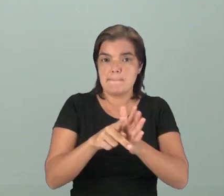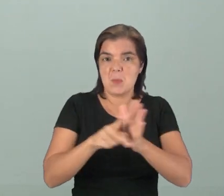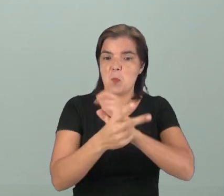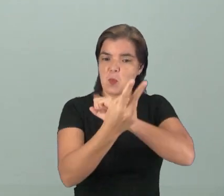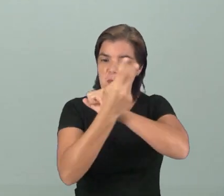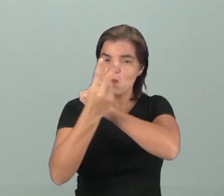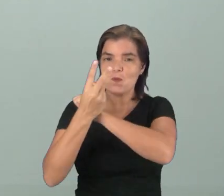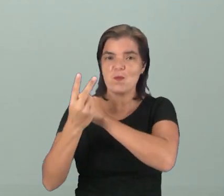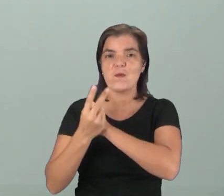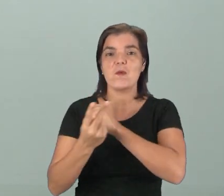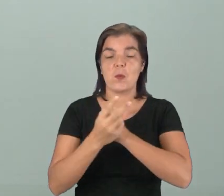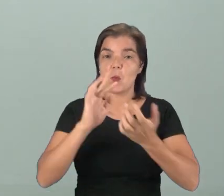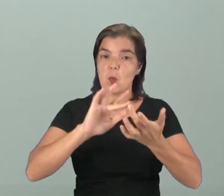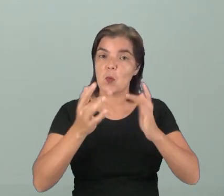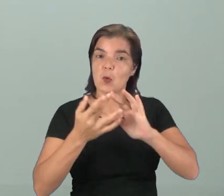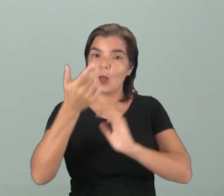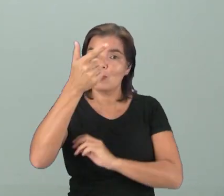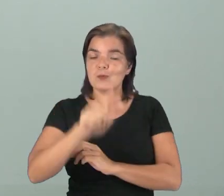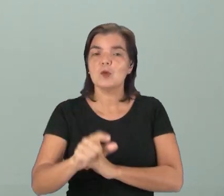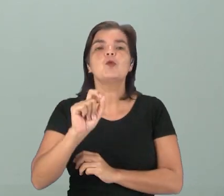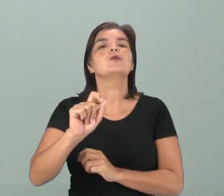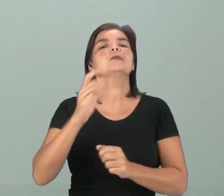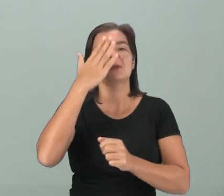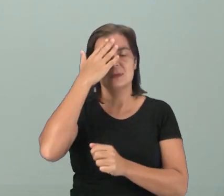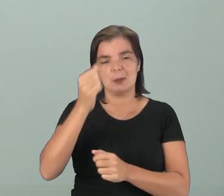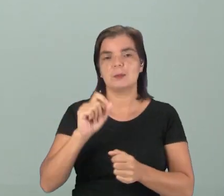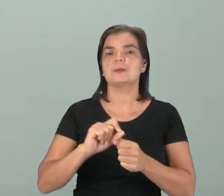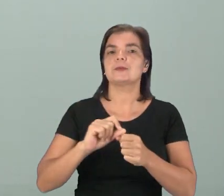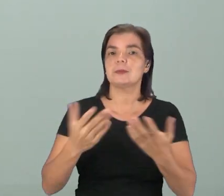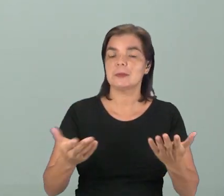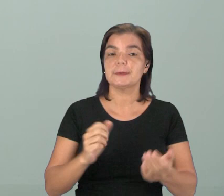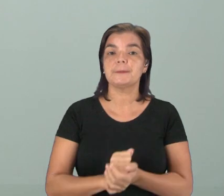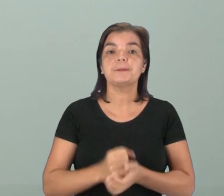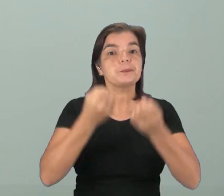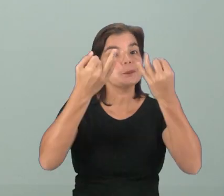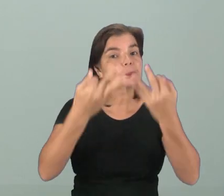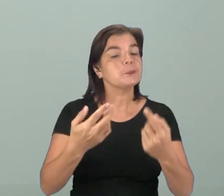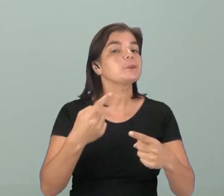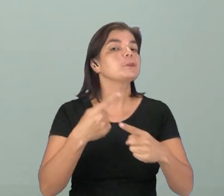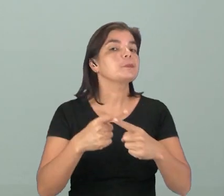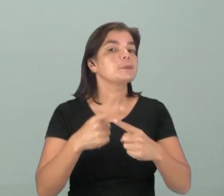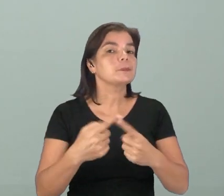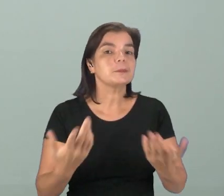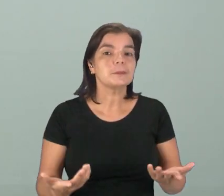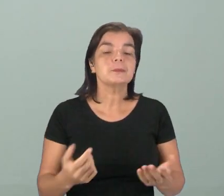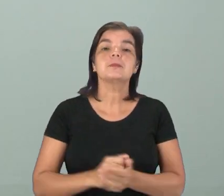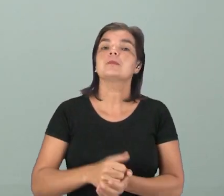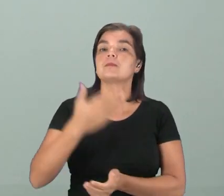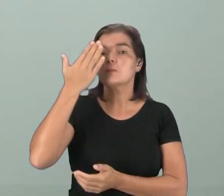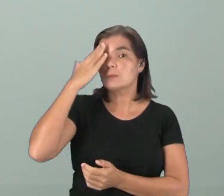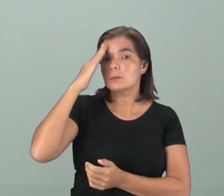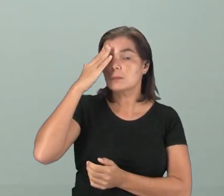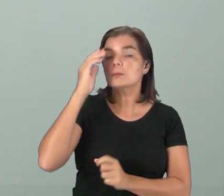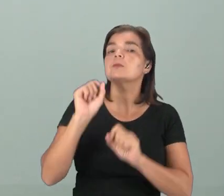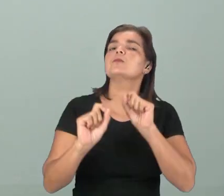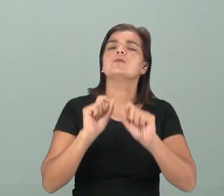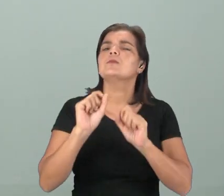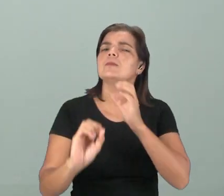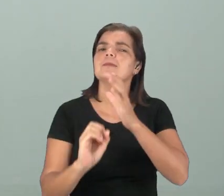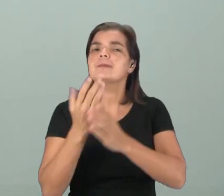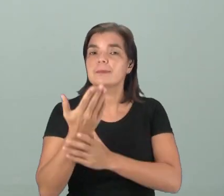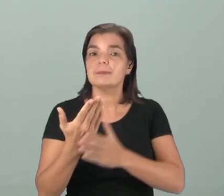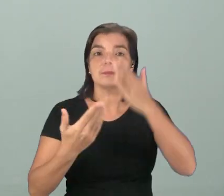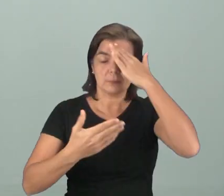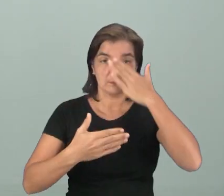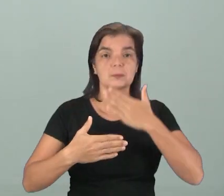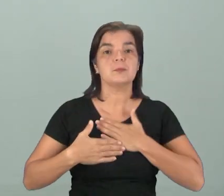específicos, quando ele tiver contato de novo, ele já vai saber o que fazer. E eu estou falando isso justamente para a gente poder entender o que acontece